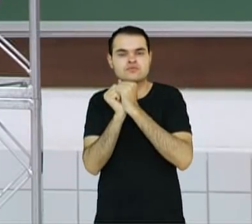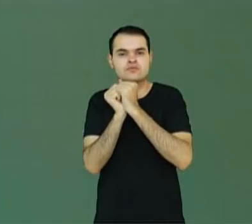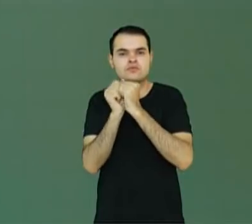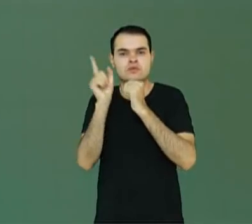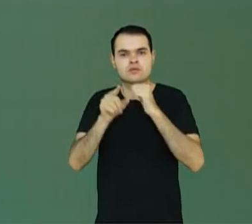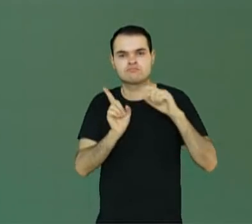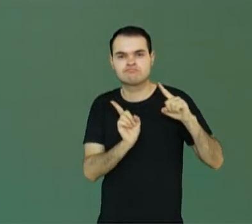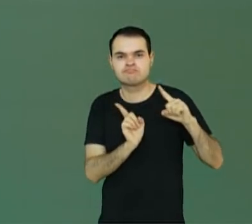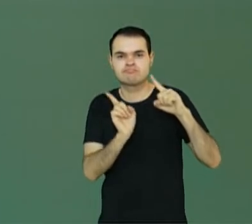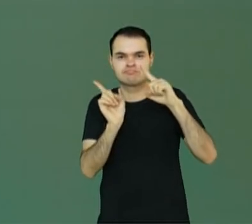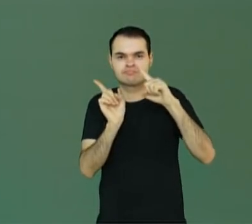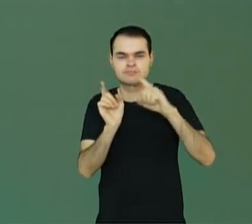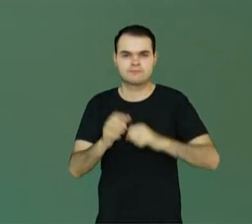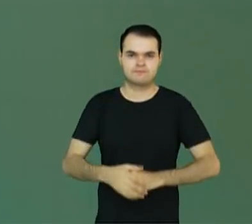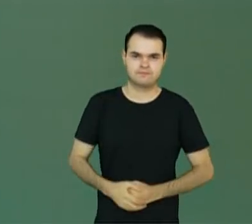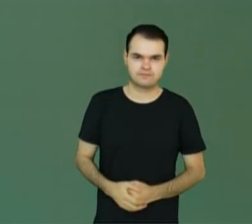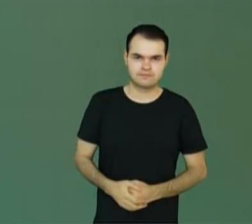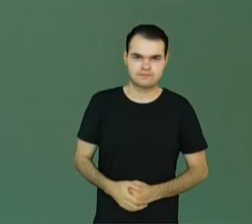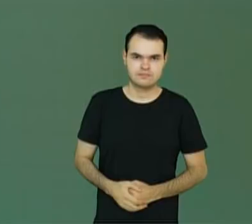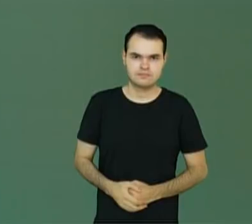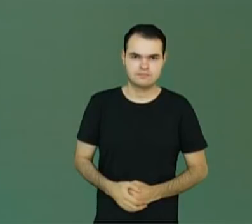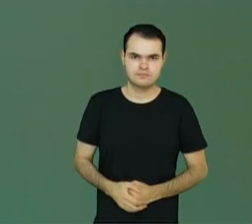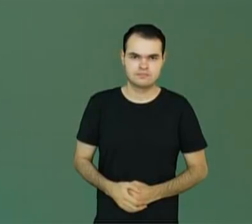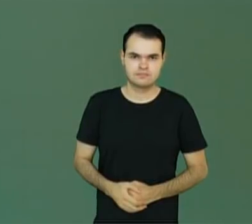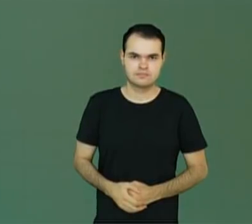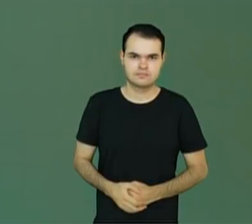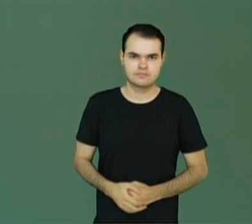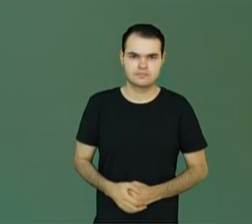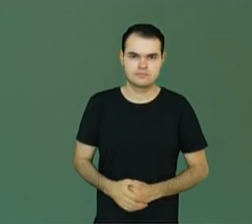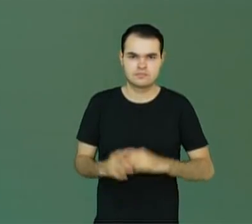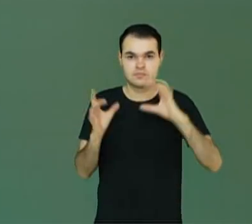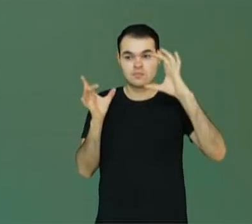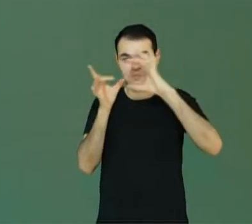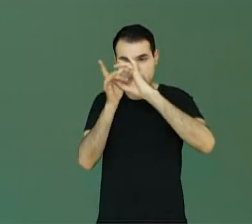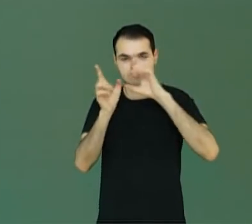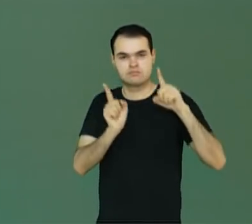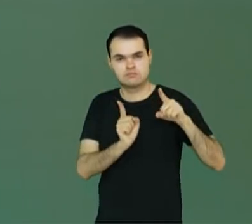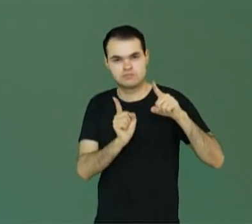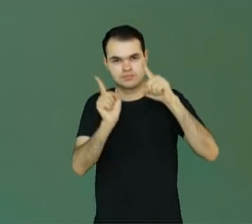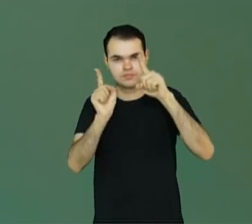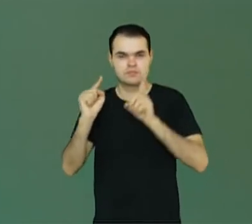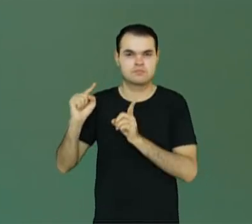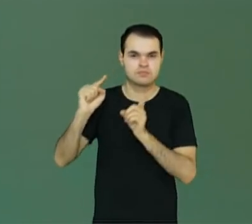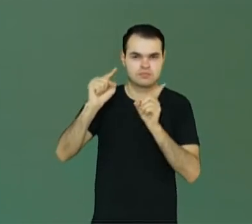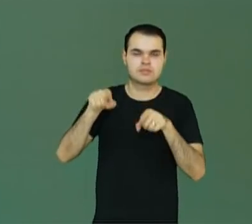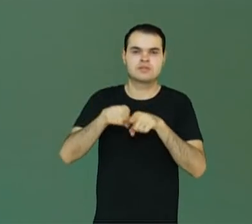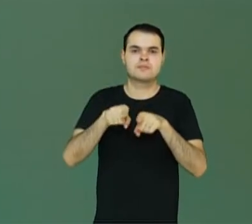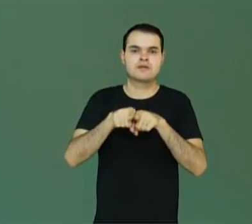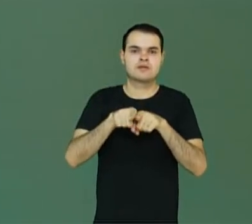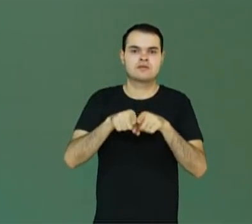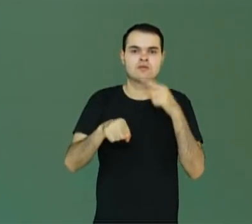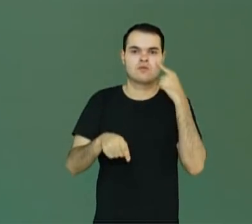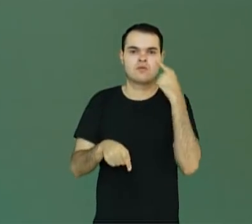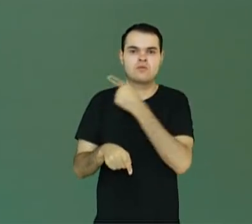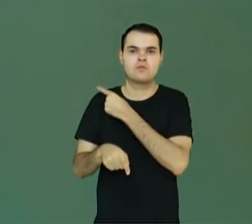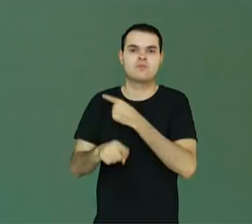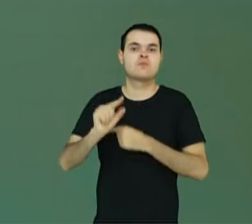Retas paralelas. O que essa reta aqui forma com essa aqui? Retas paralelas também. Então, o que isso aqui